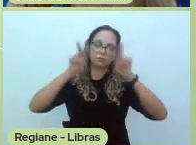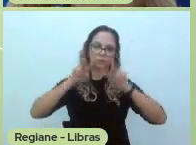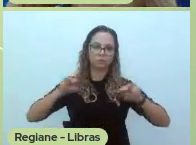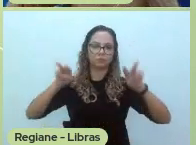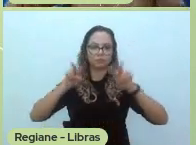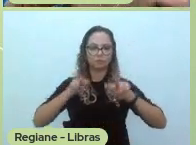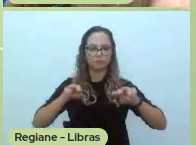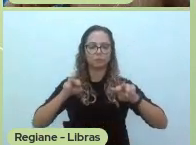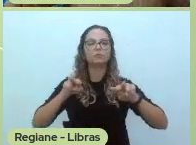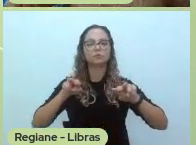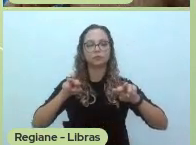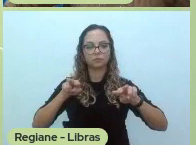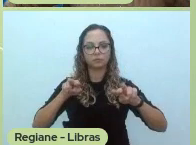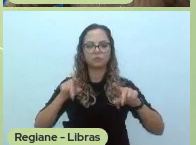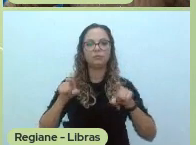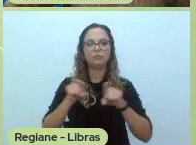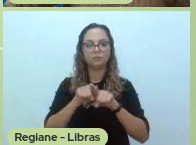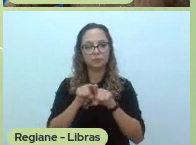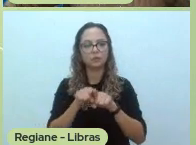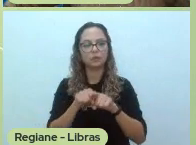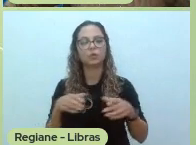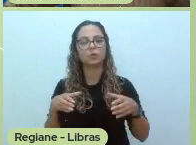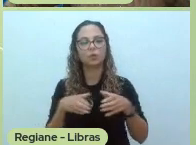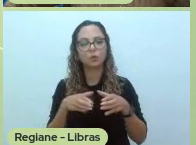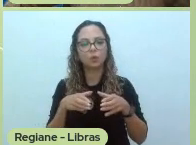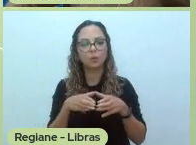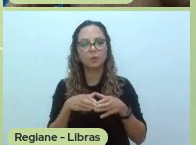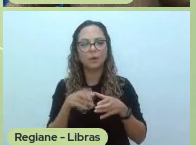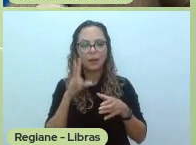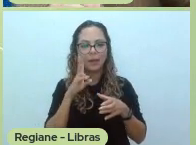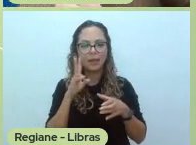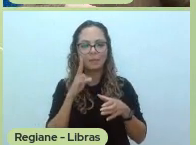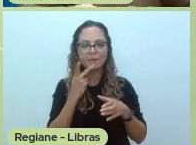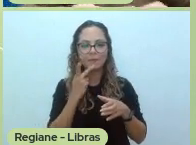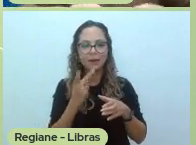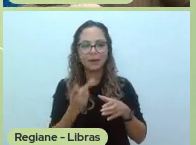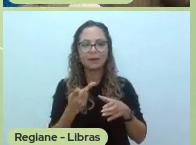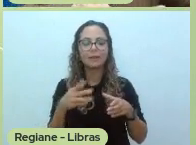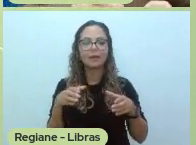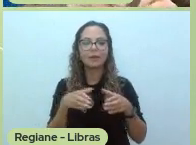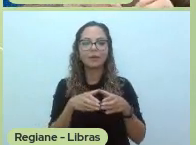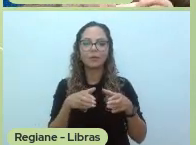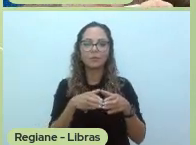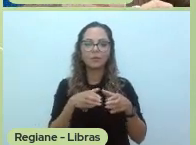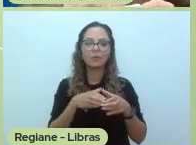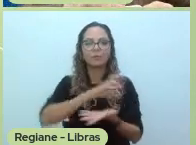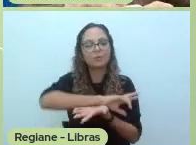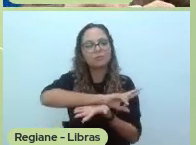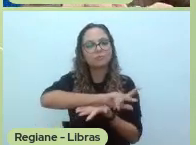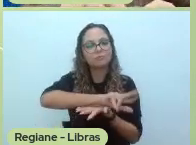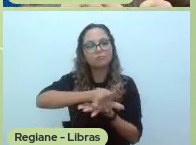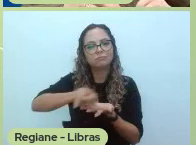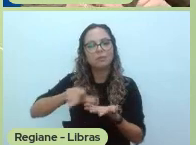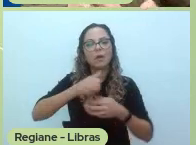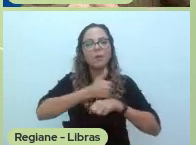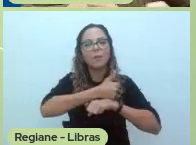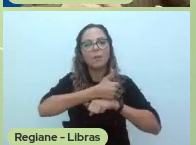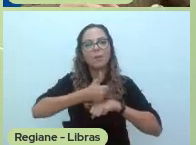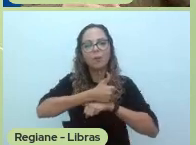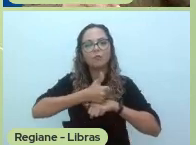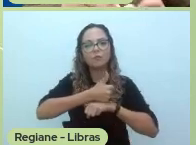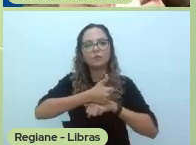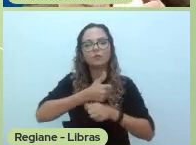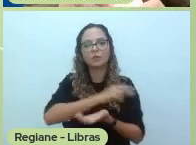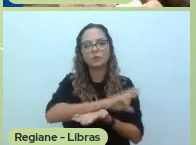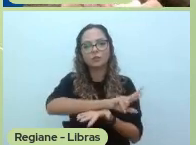elas entram para aquele grupo multifuncional. Lembra que eu te falei no comecinho que a gente tem um grupo multifuncional de profissionais de diversas